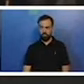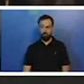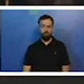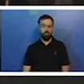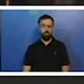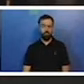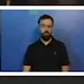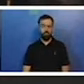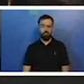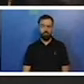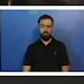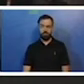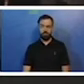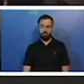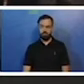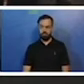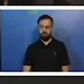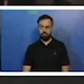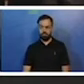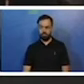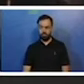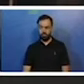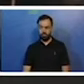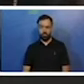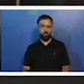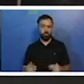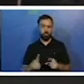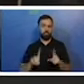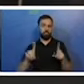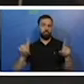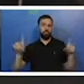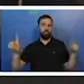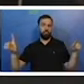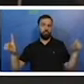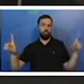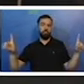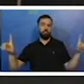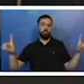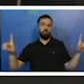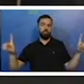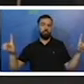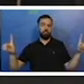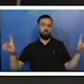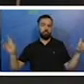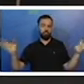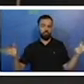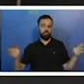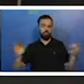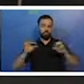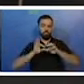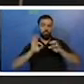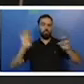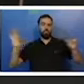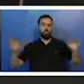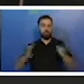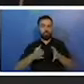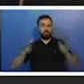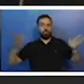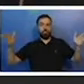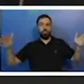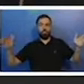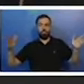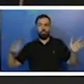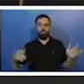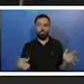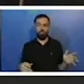só para vocês verem certo vamos lá agora o professor lá vamos afastar o máximo que der aqui vamos lá ó